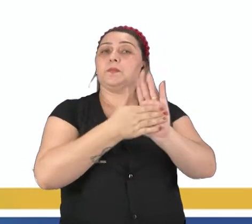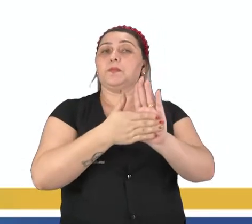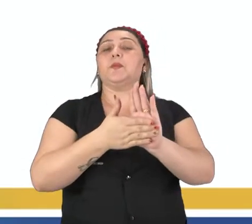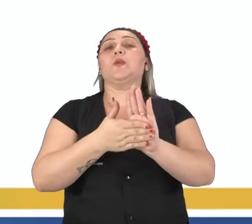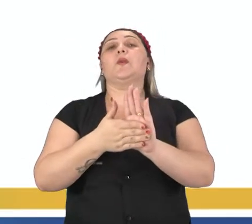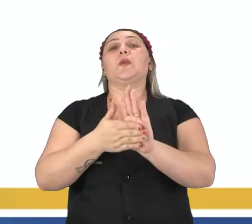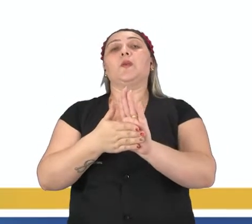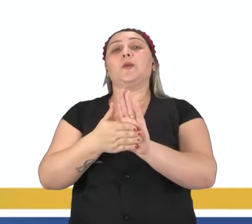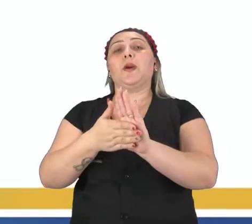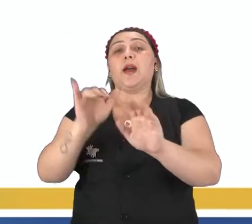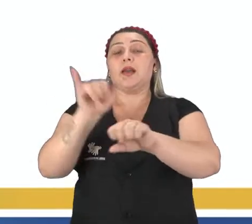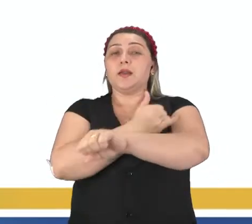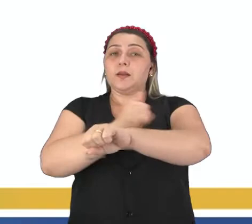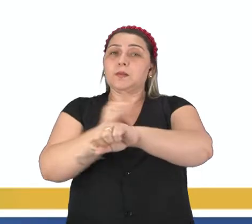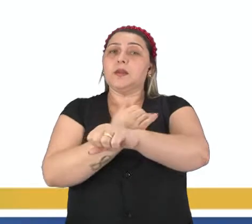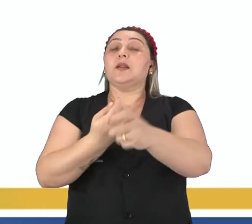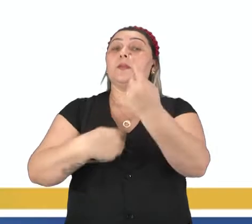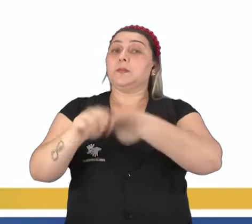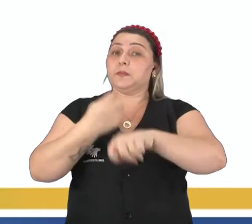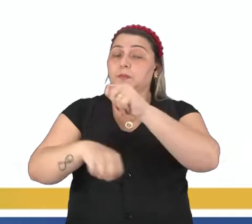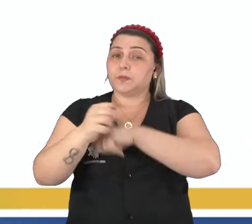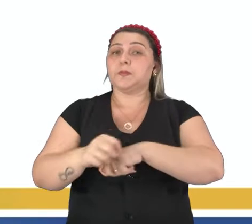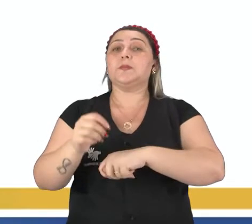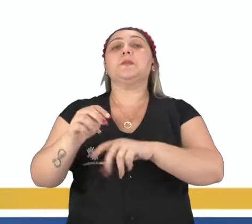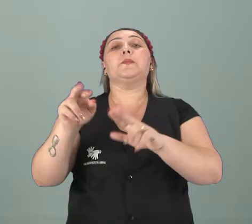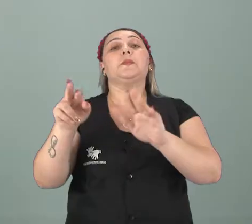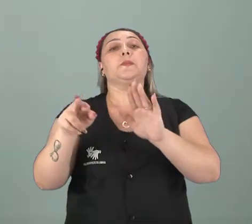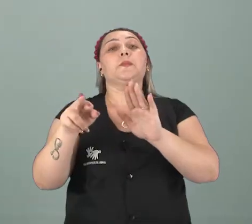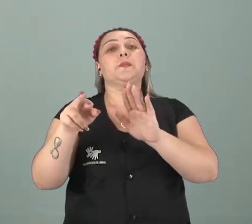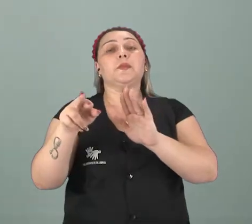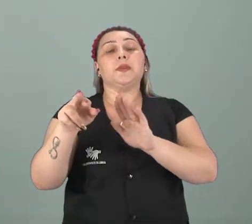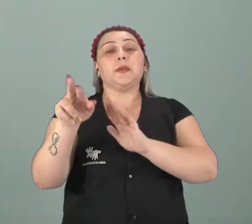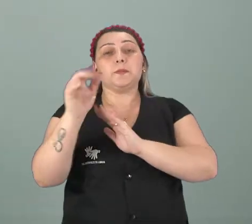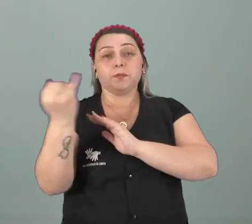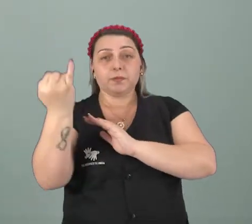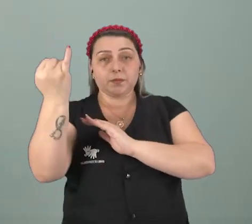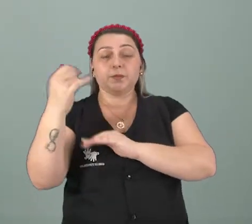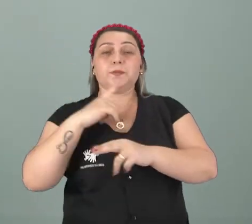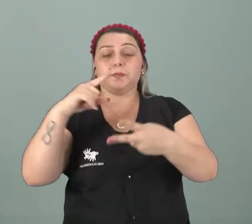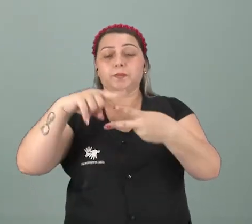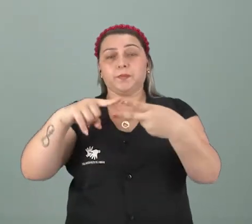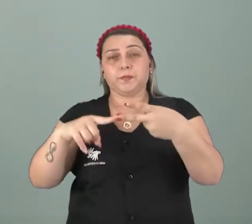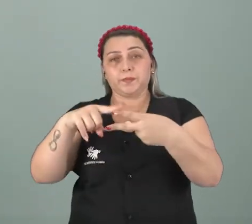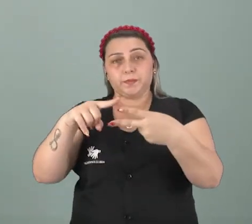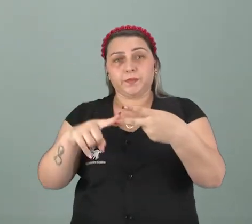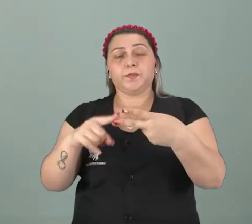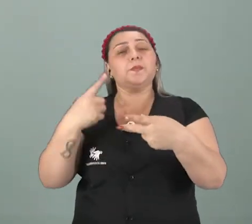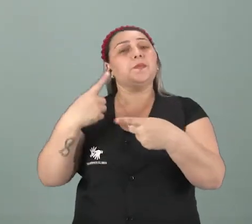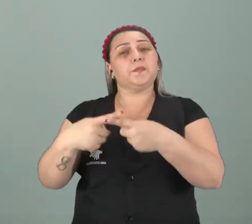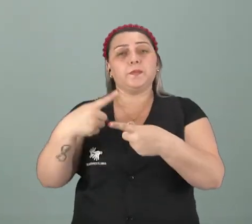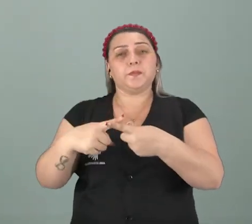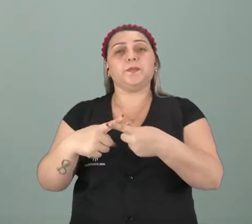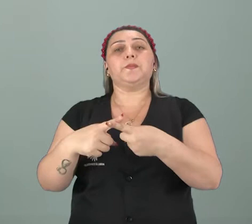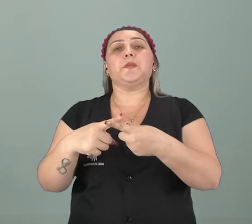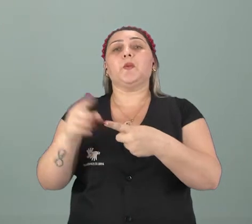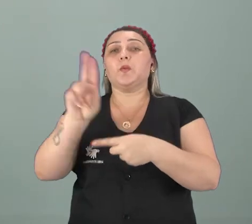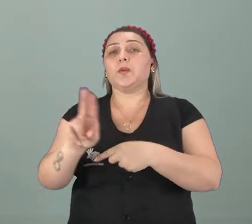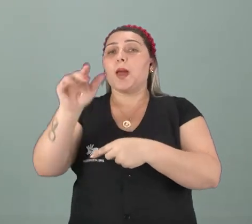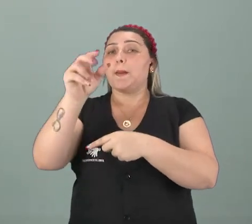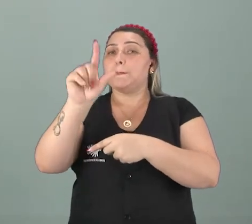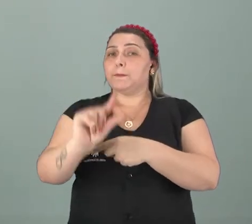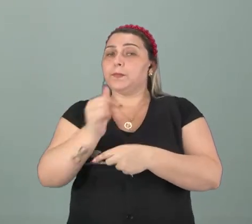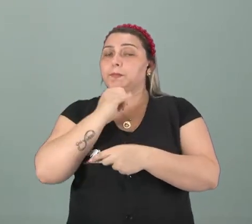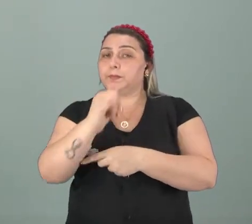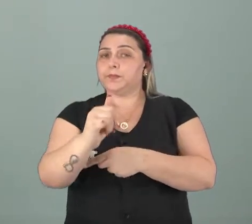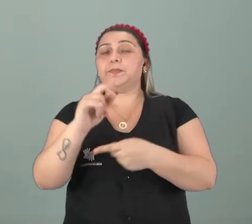medidas para economizar esse recurso tão importante. Então, veja que nós temos aí dois motivos, né, do porquê economizar energia elétrica. De um